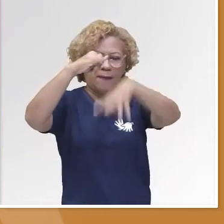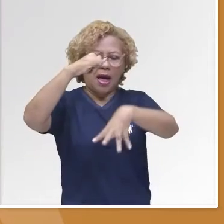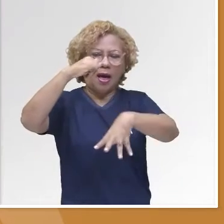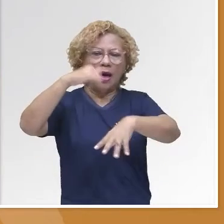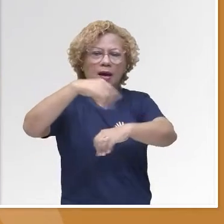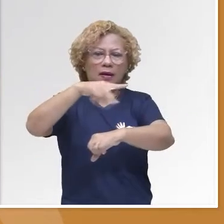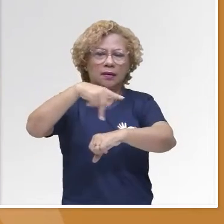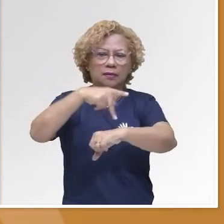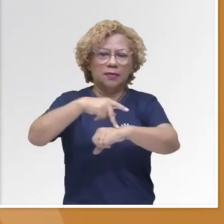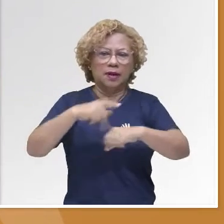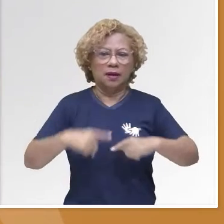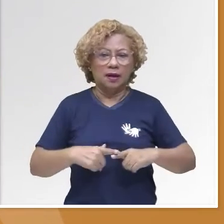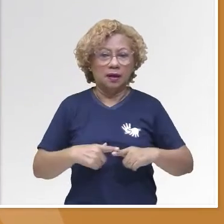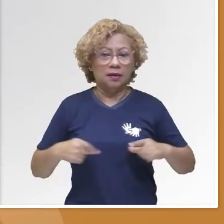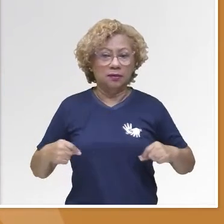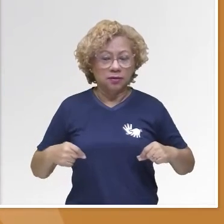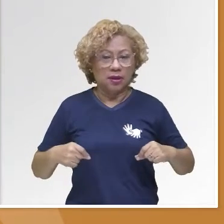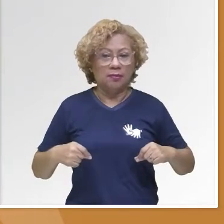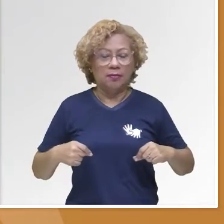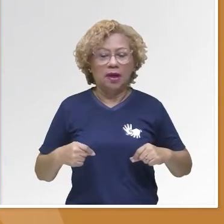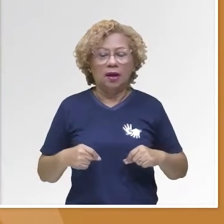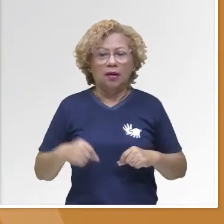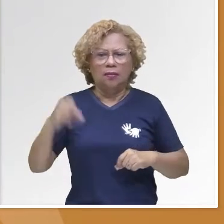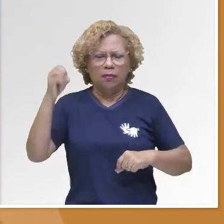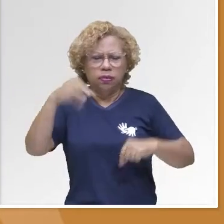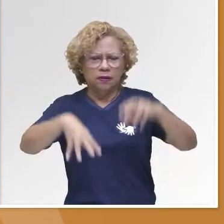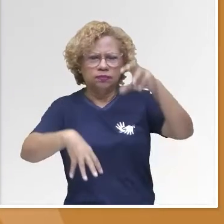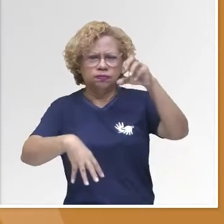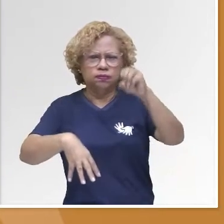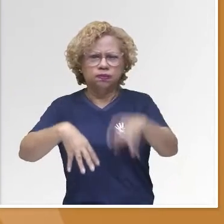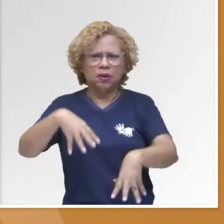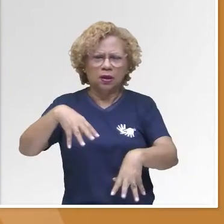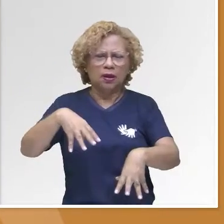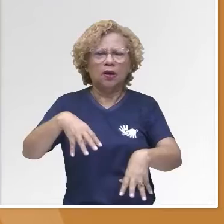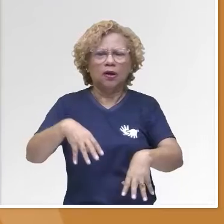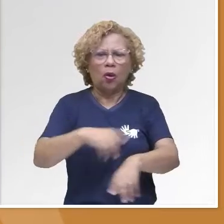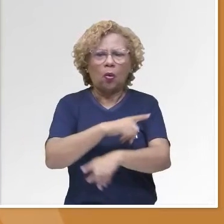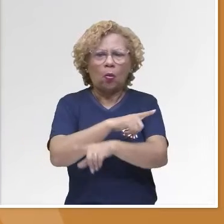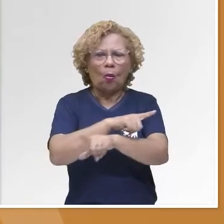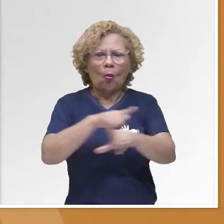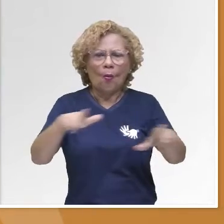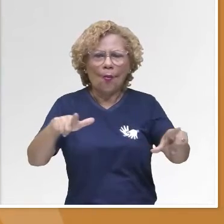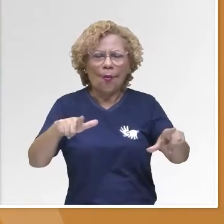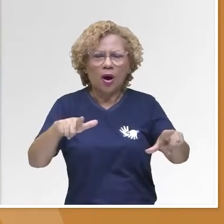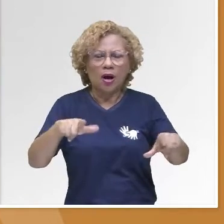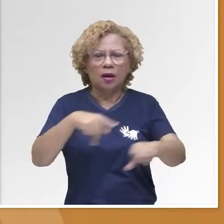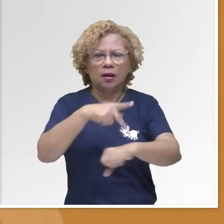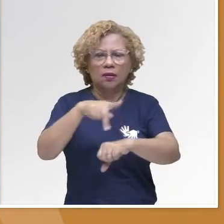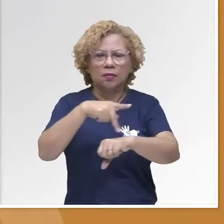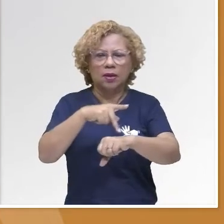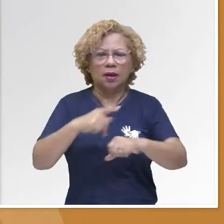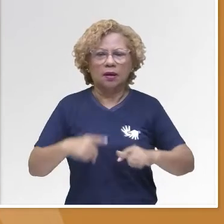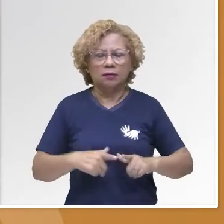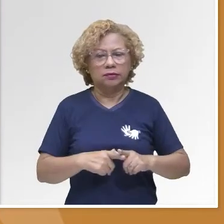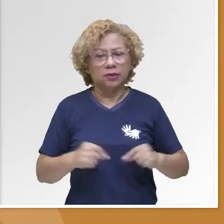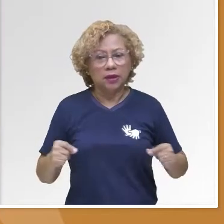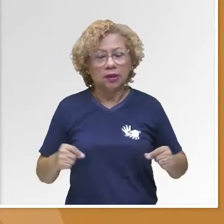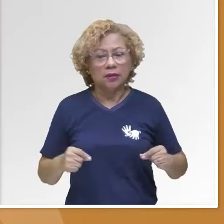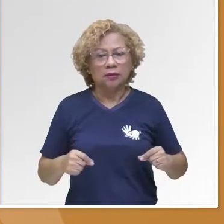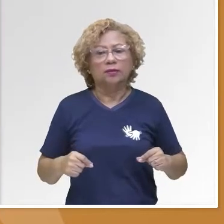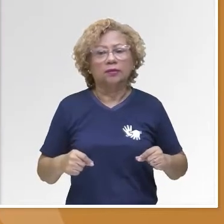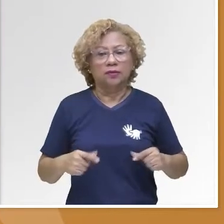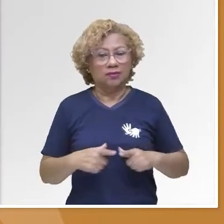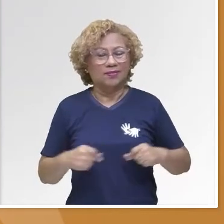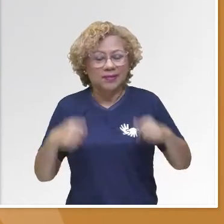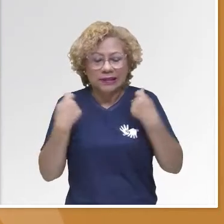atômicas no Japão? Foi os Estados Unidos da América. Né? Então, a gente vai observar que com o fim da Segunda Guerra Mundial, os Estados Unidos